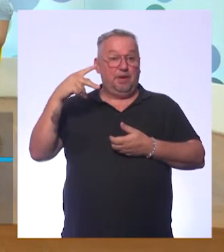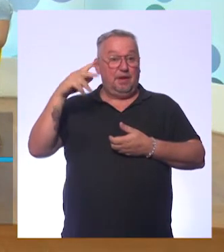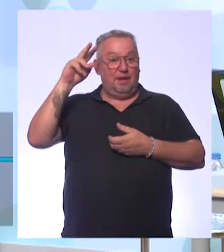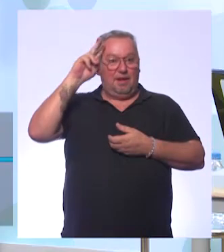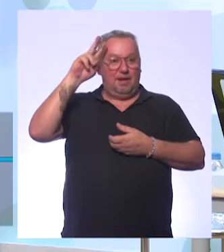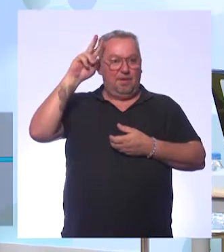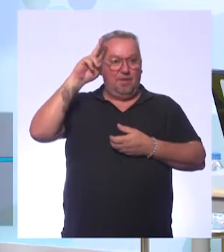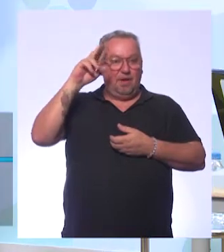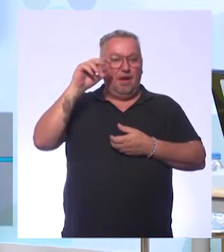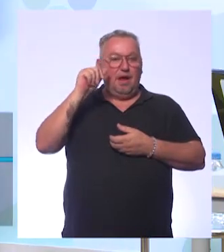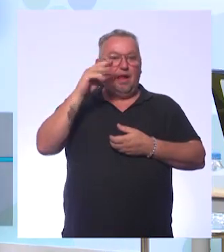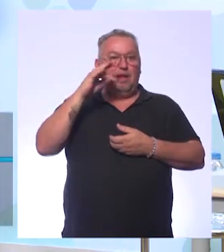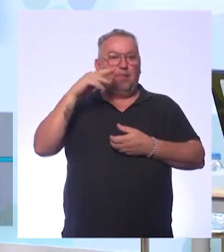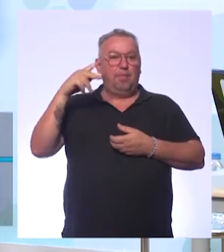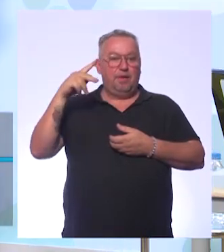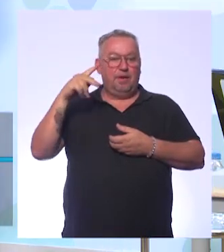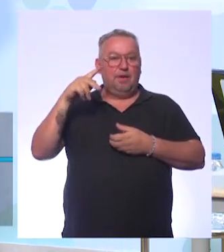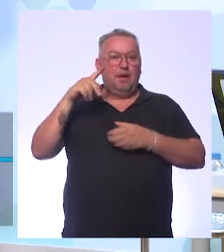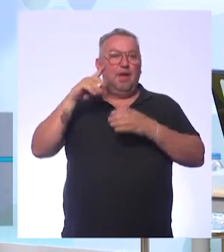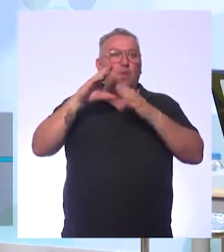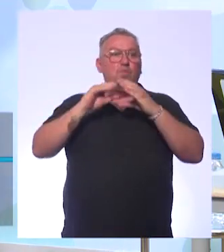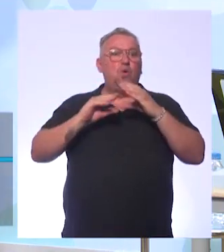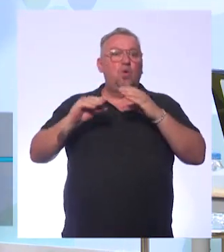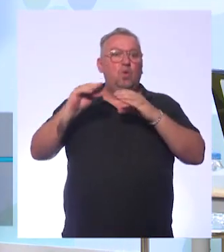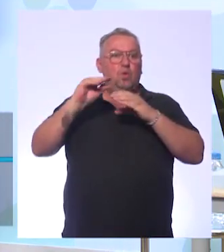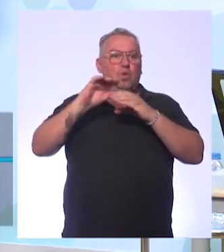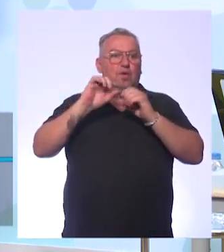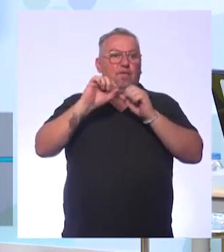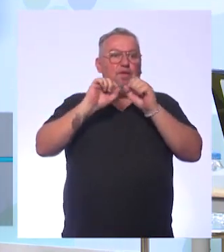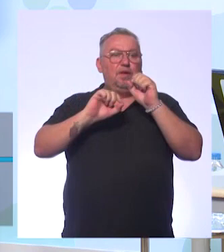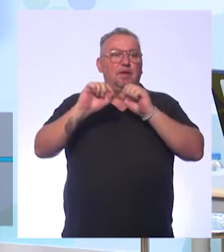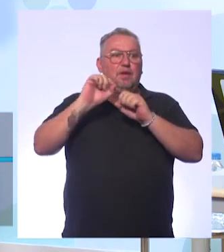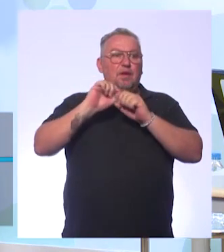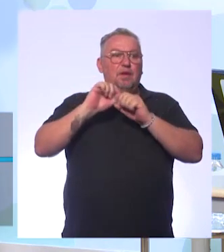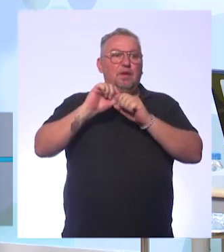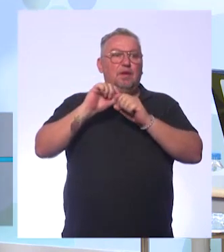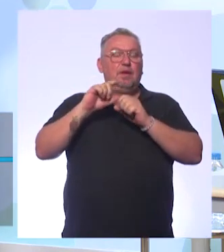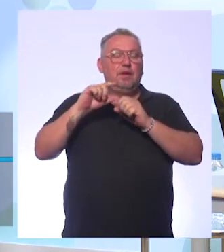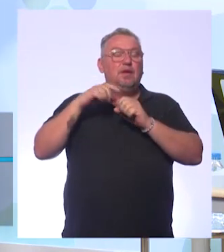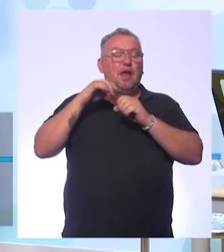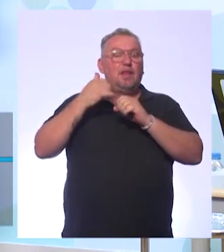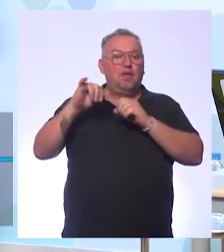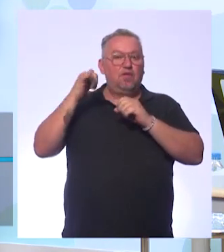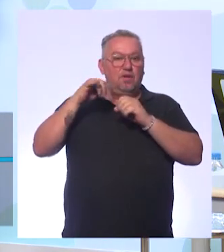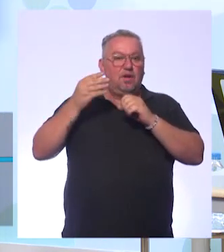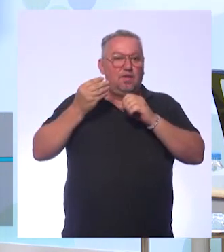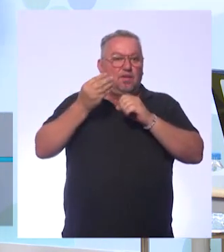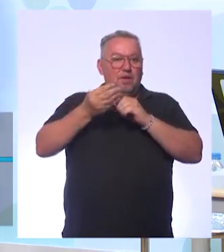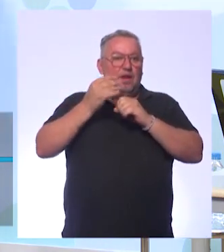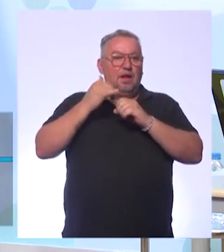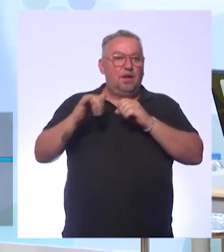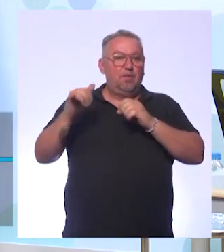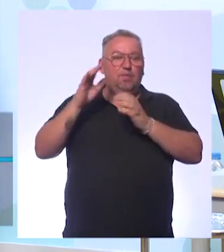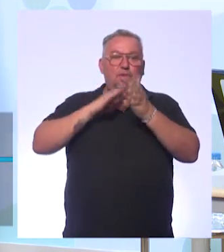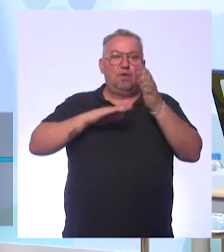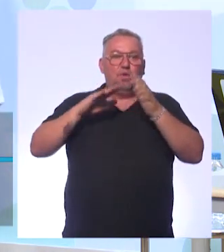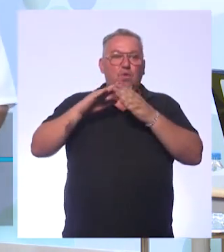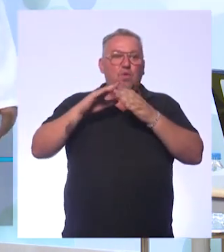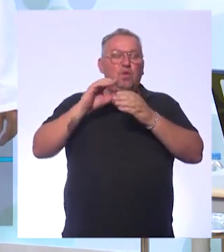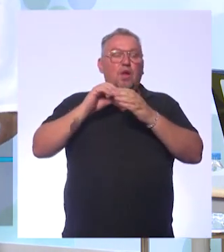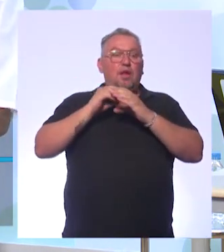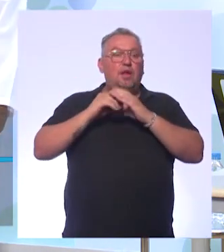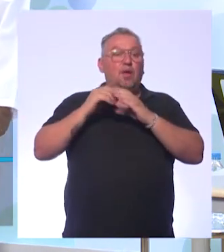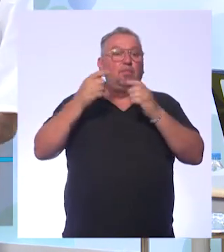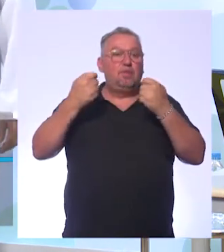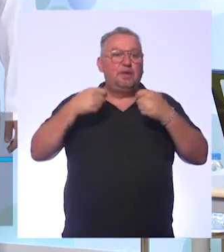que é o que que é o ATP? É aquela molécula lá que vai ser meio que a moeda de energia, né, que vai liberar energia para tudo que a nossa célula